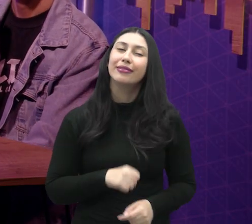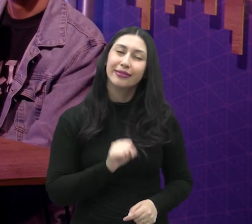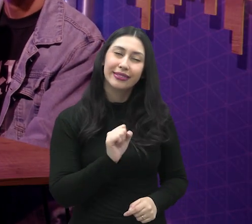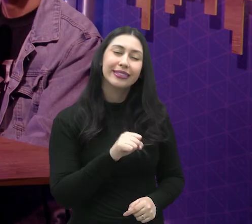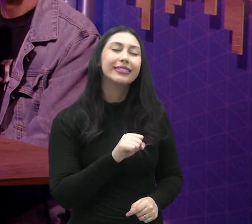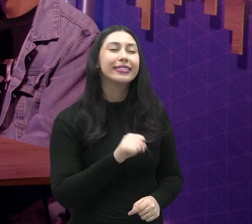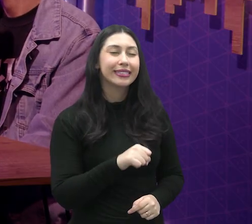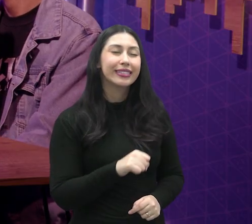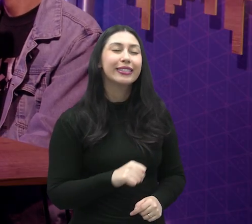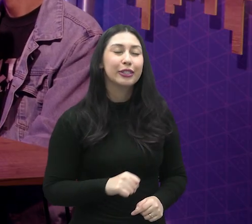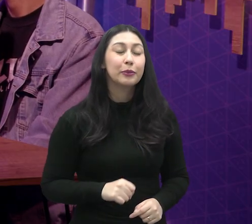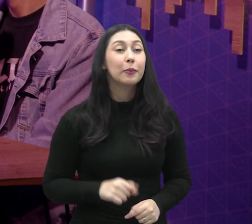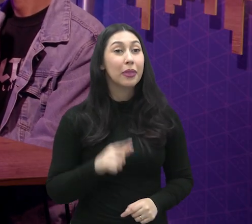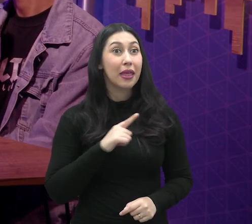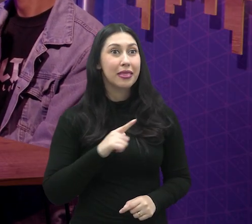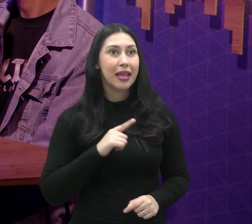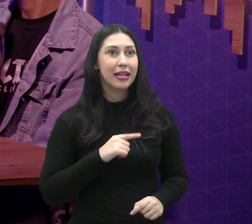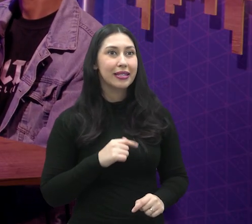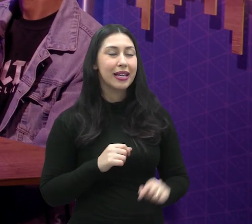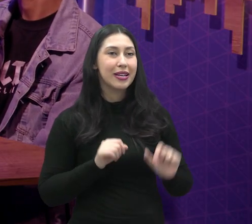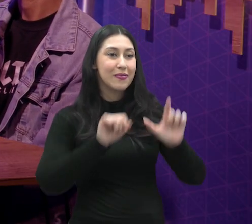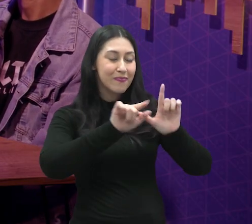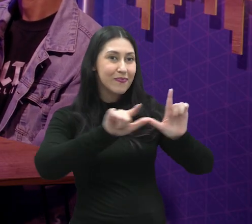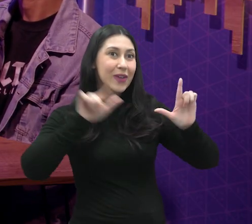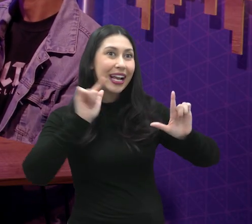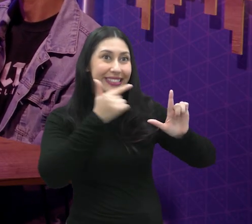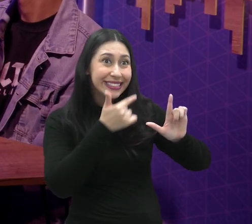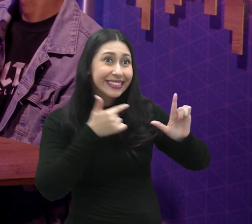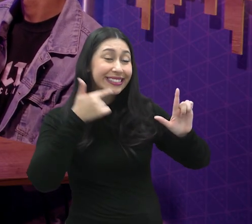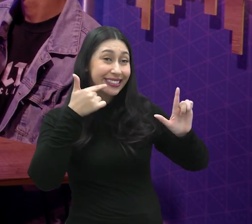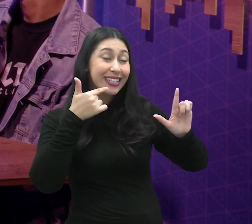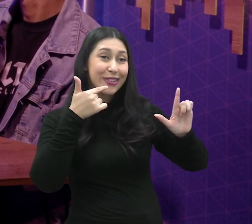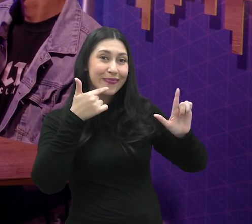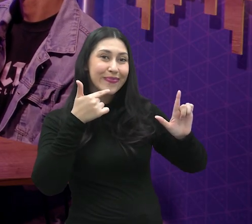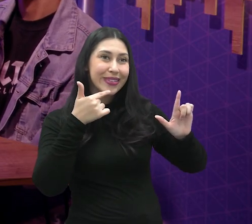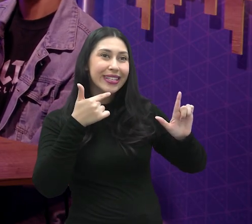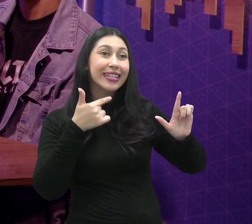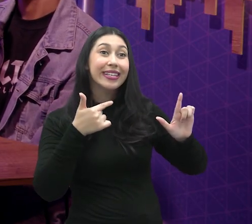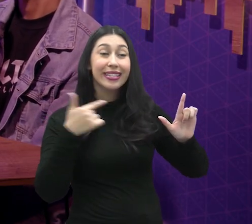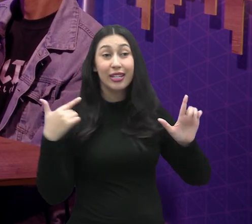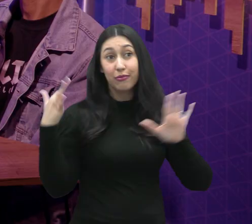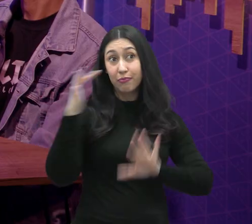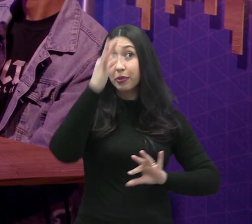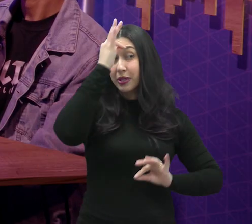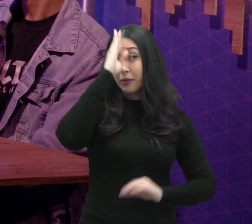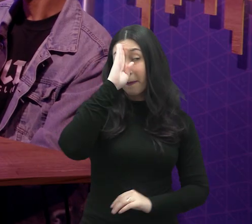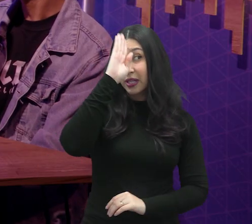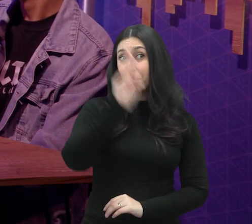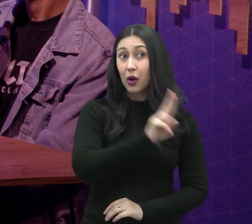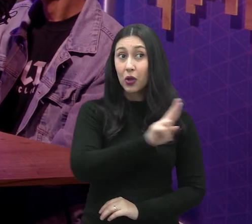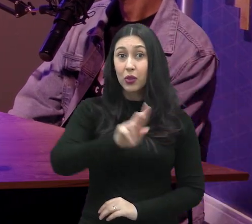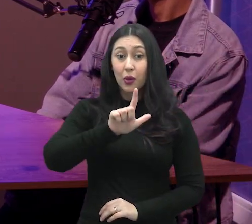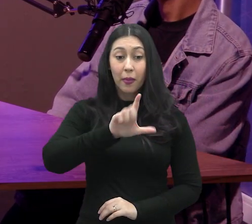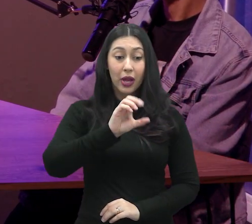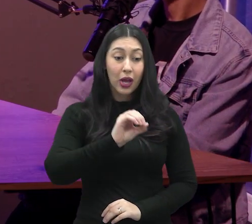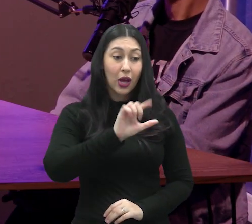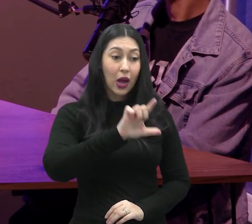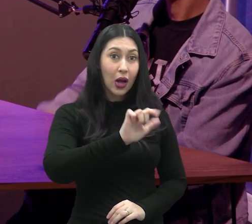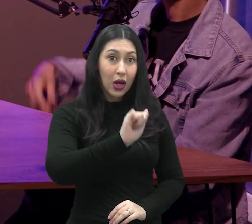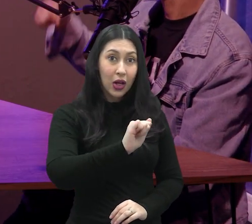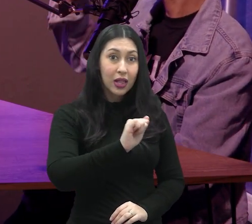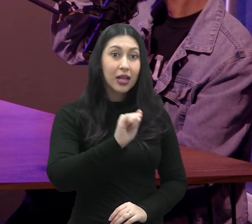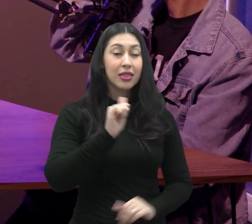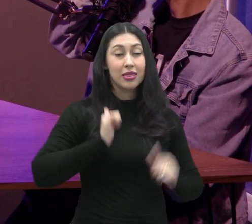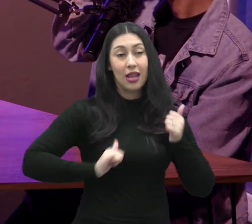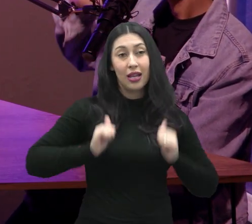Perfeito, tem até um meme da novela, né, Beleza Fatal. A gente tem a protagonista, a Lola, né, que é interpretada pela Camila